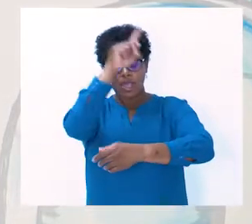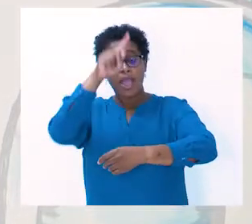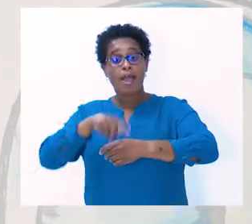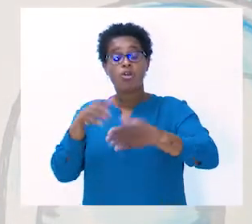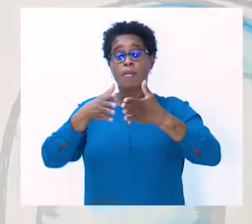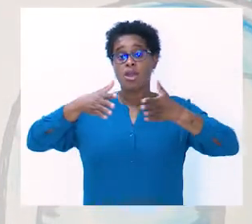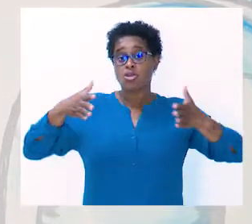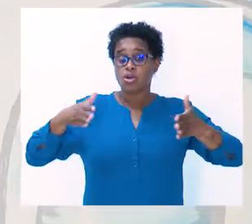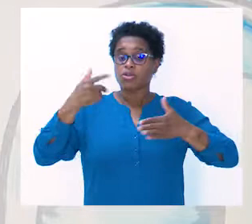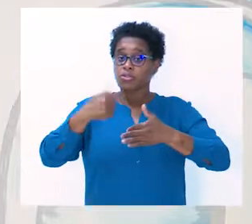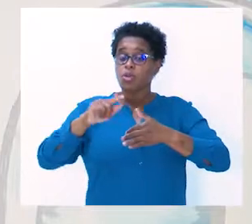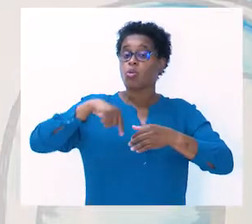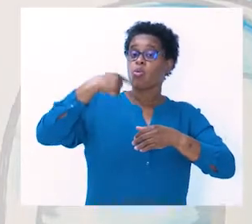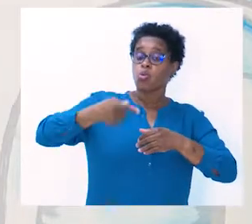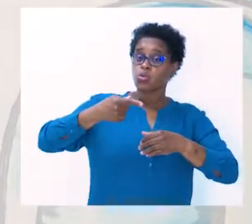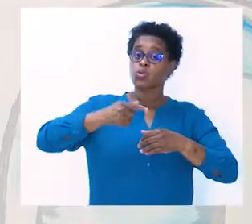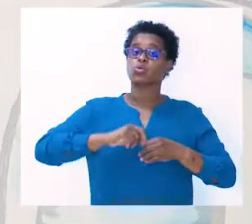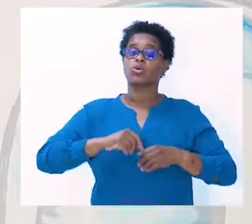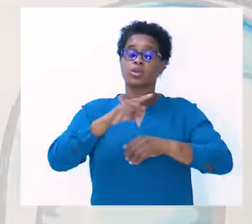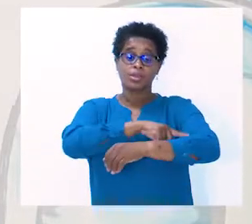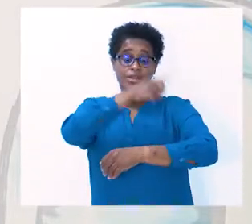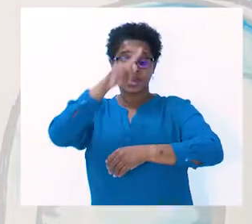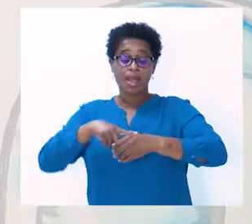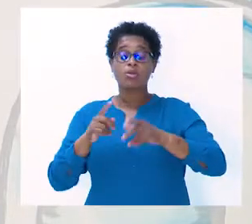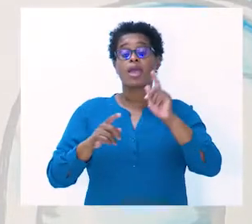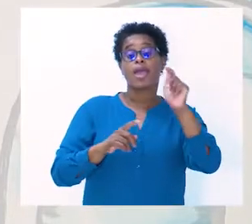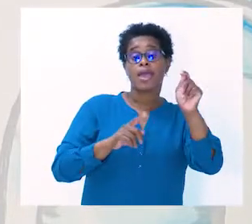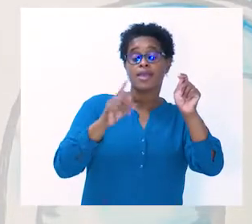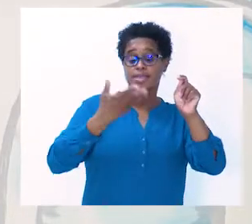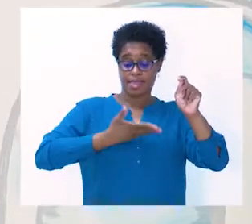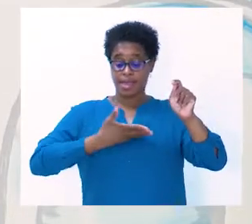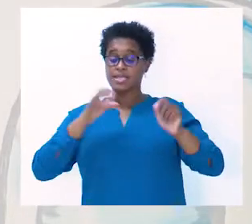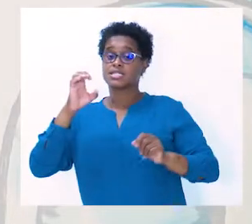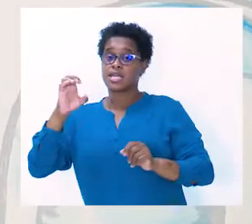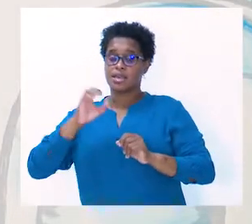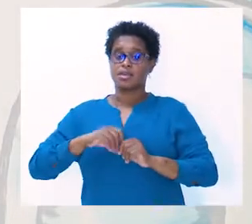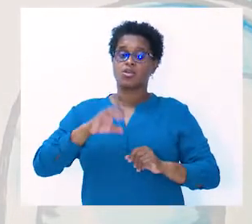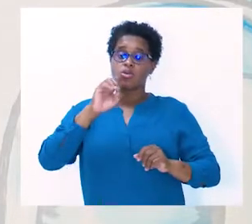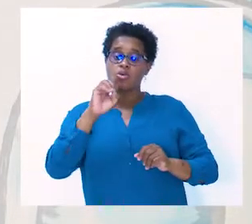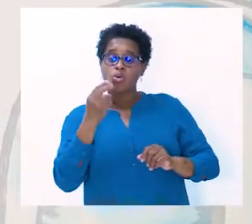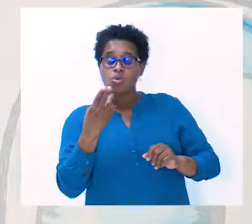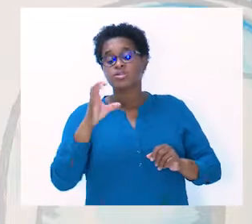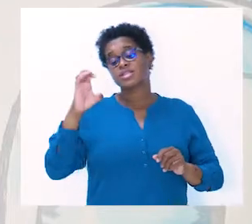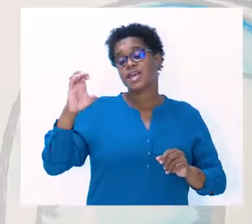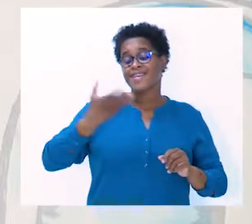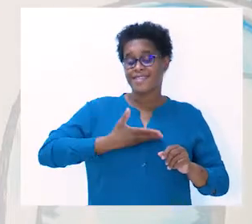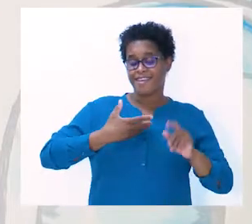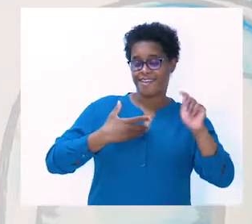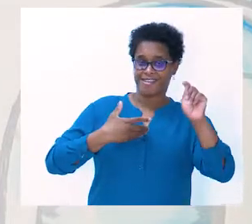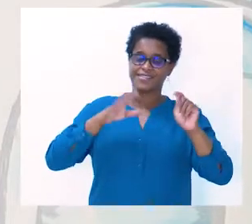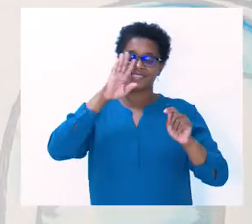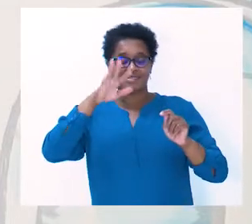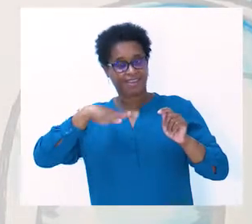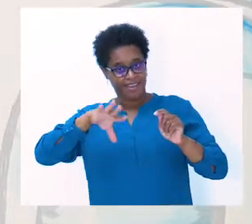triângulo maior, temos um outro triângulo que é EDC, ou CDE, se